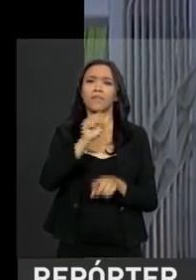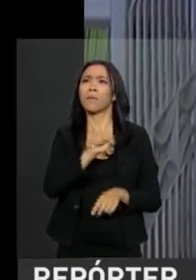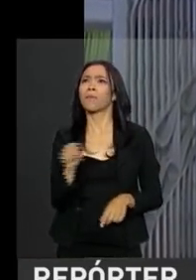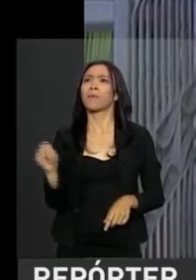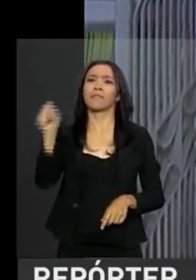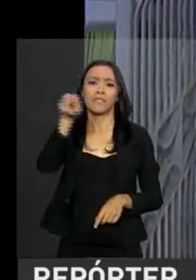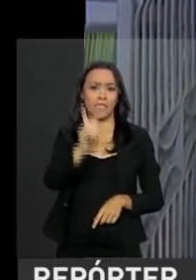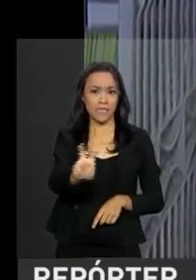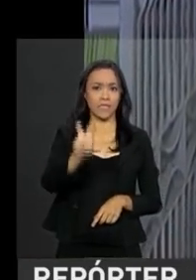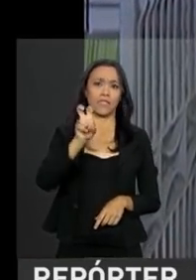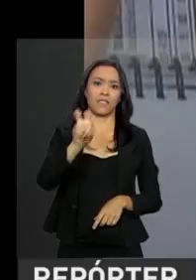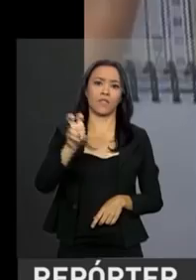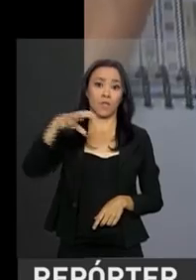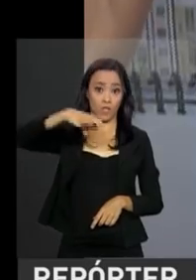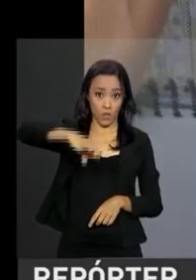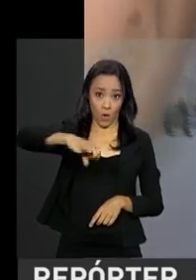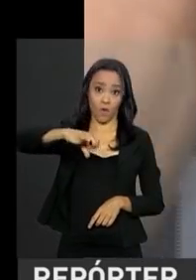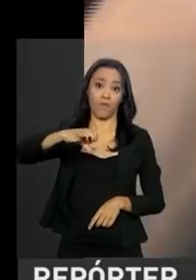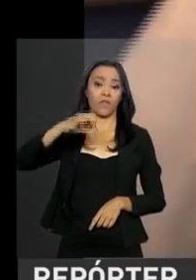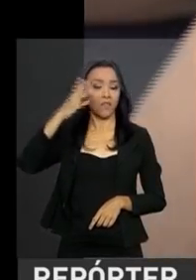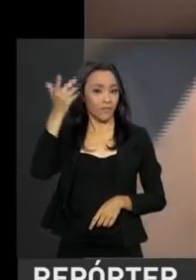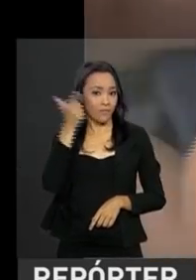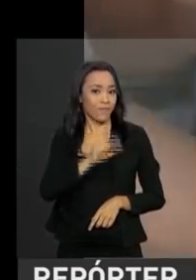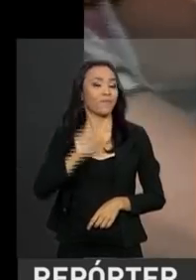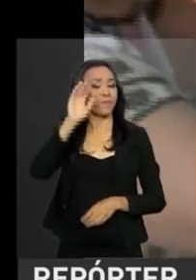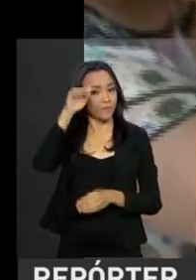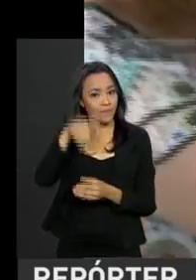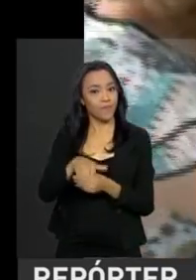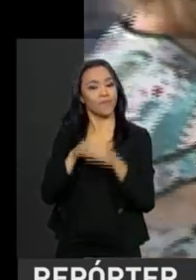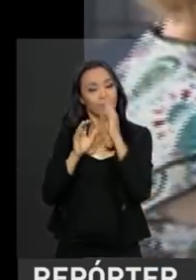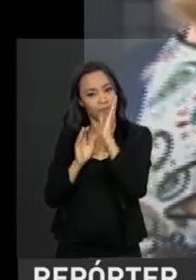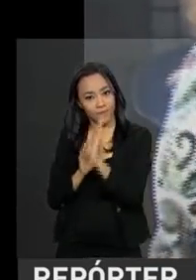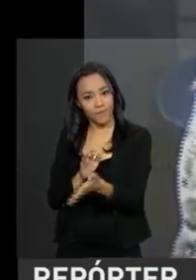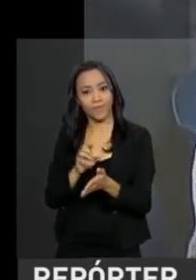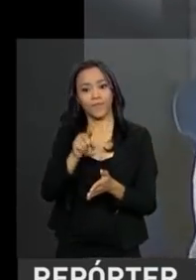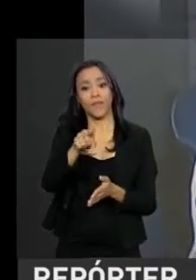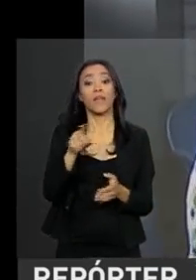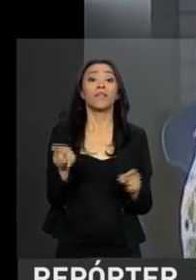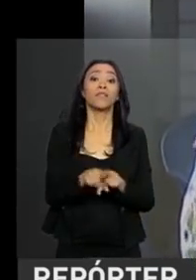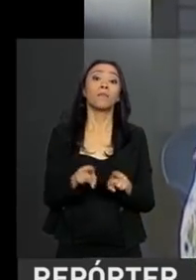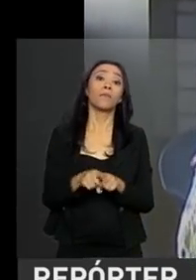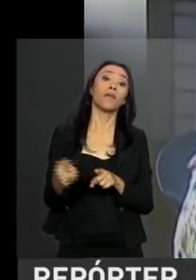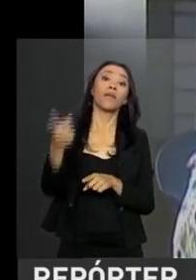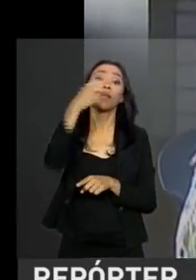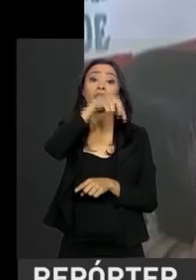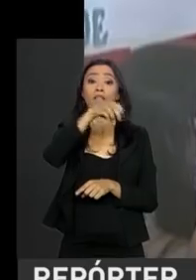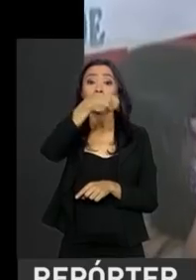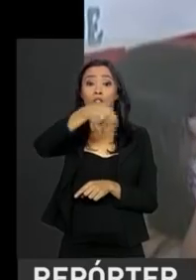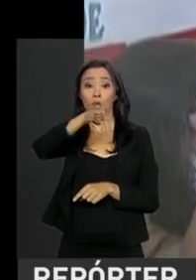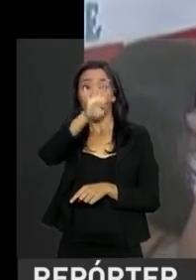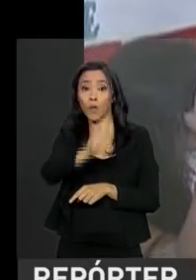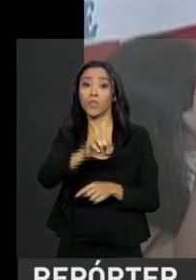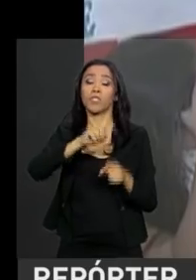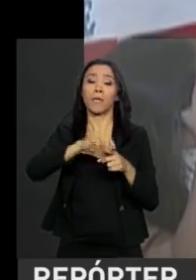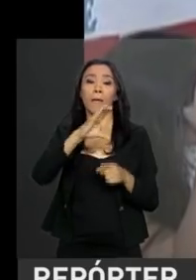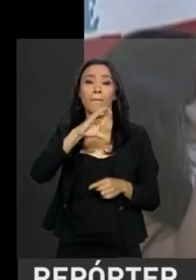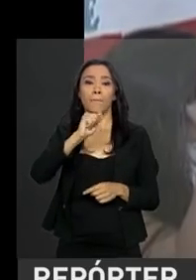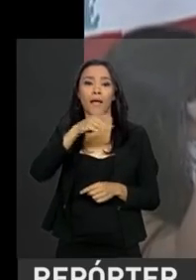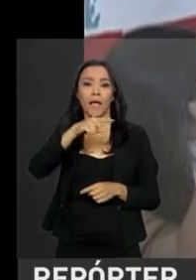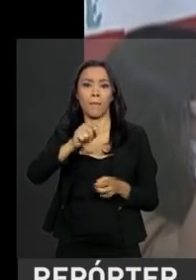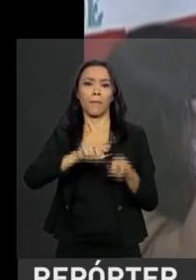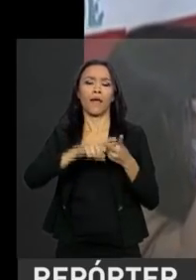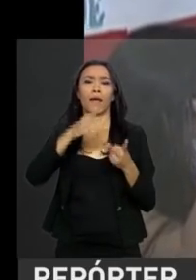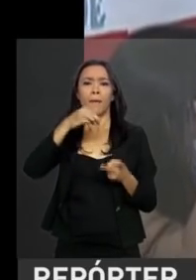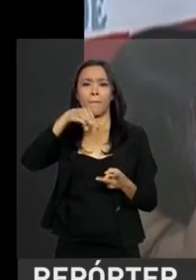das nove capitais da Região depositaram os votos nas urnas e na Região Norte Macapá Belém Manaus e